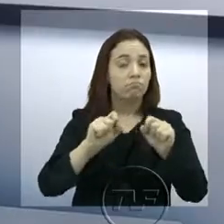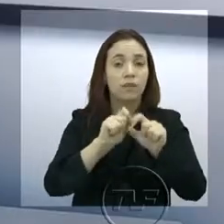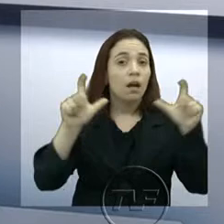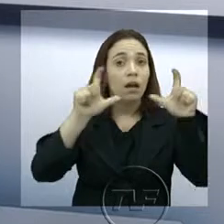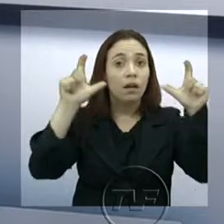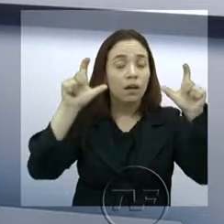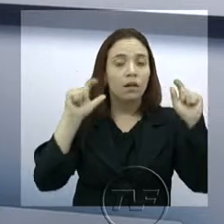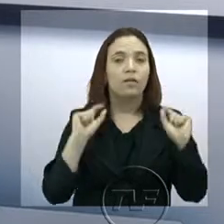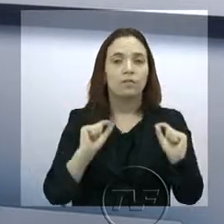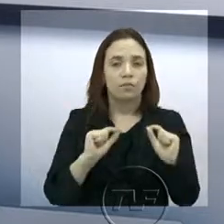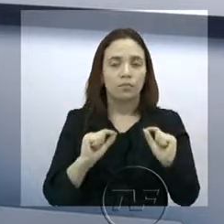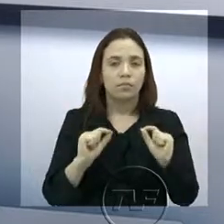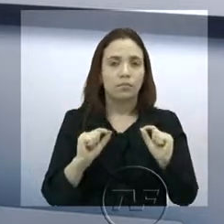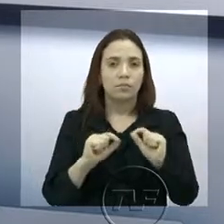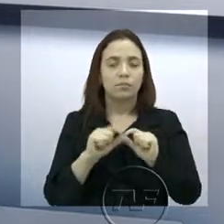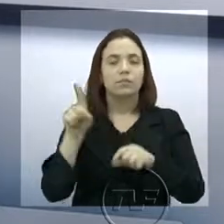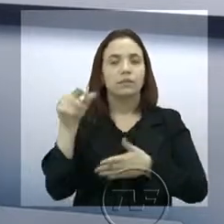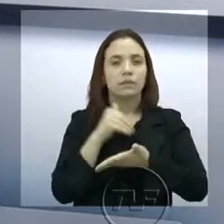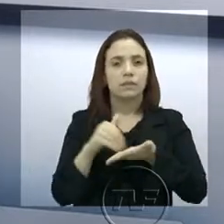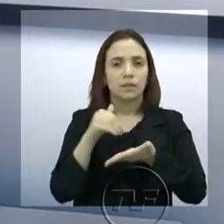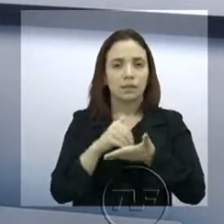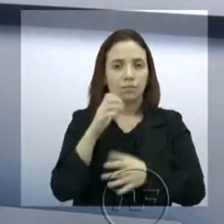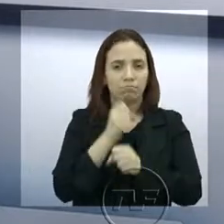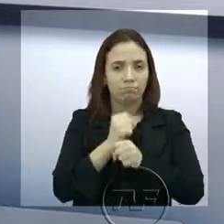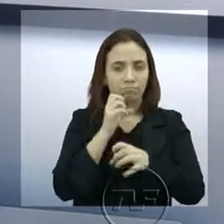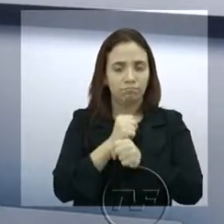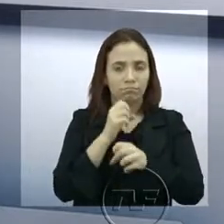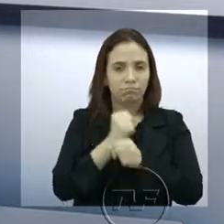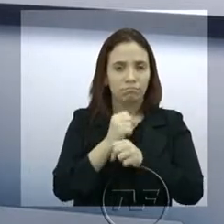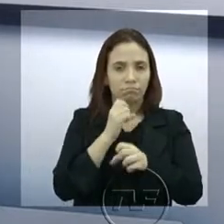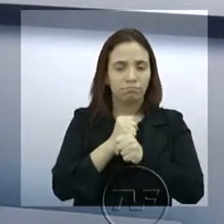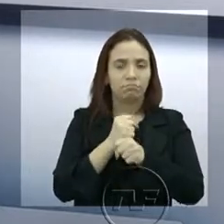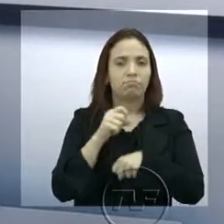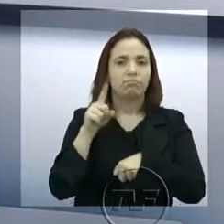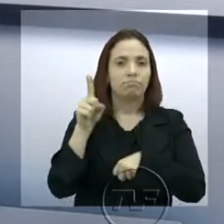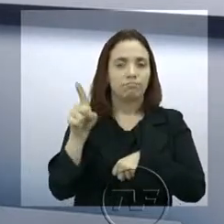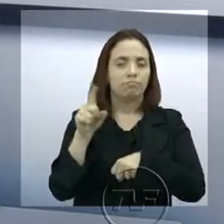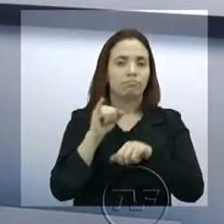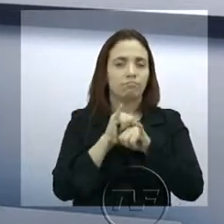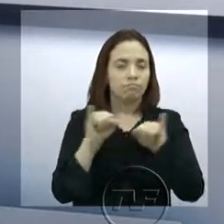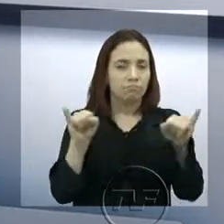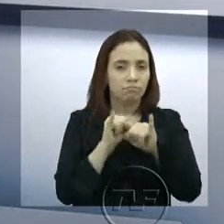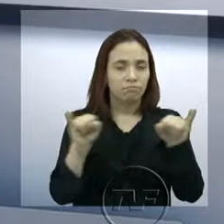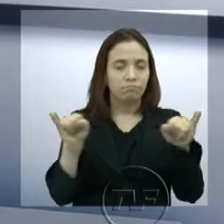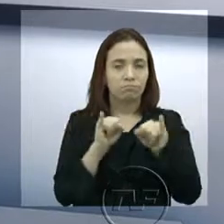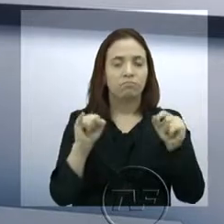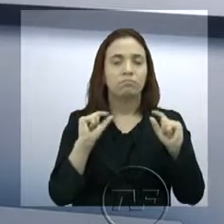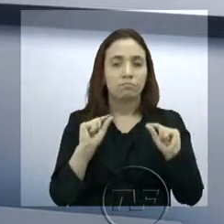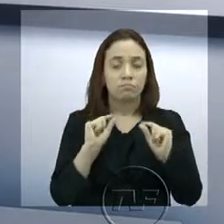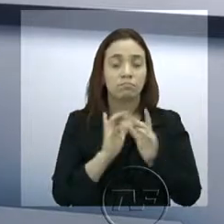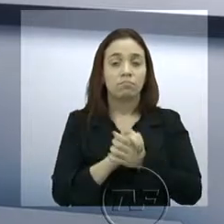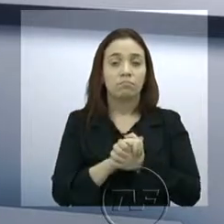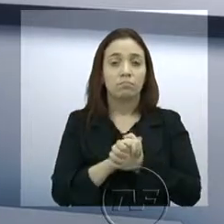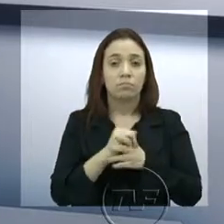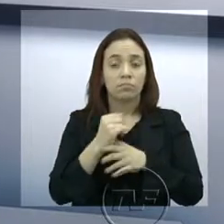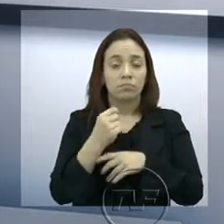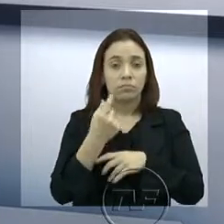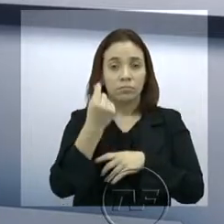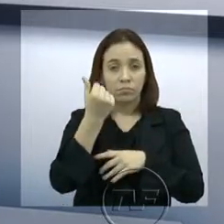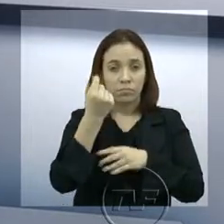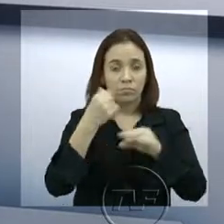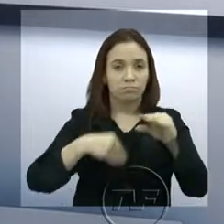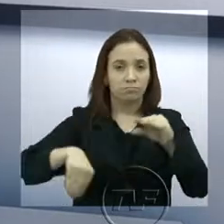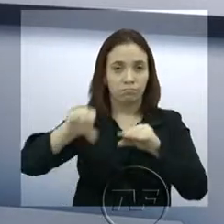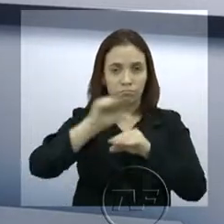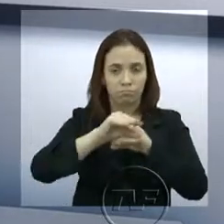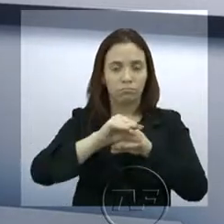recomendação que faz o secretário do Tesouro Nacional, Mansueto Almeida, é que este crédito suplementar